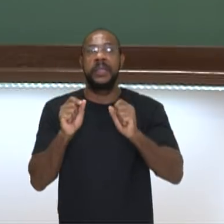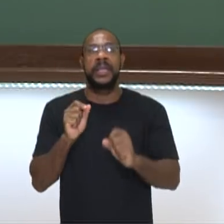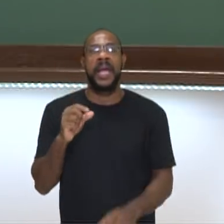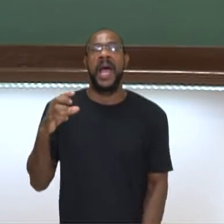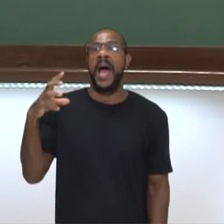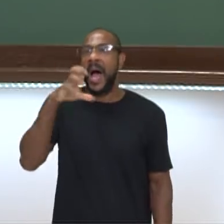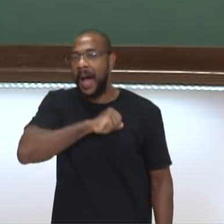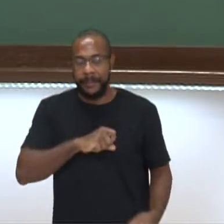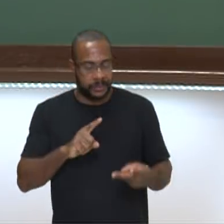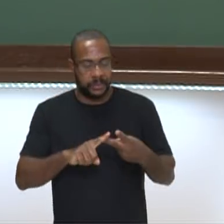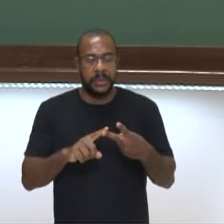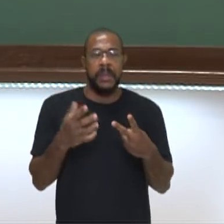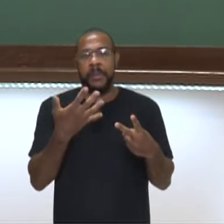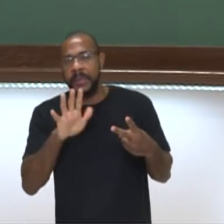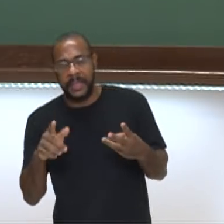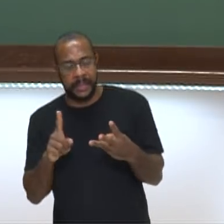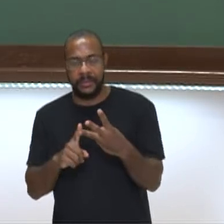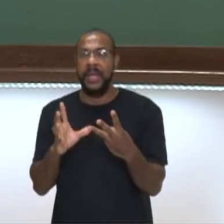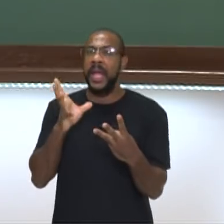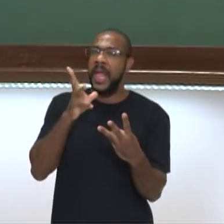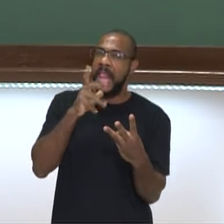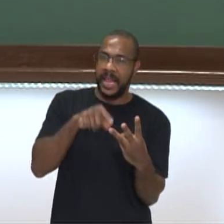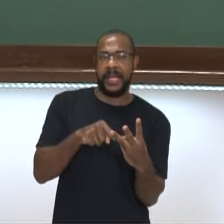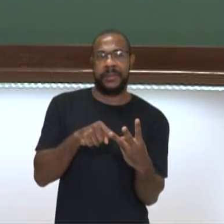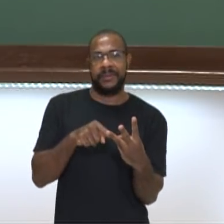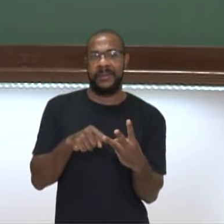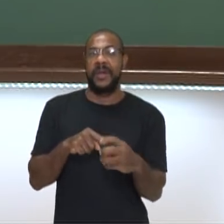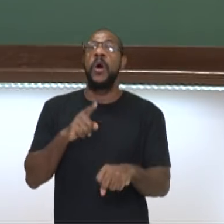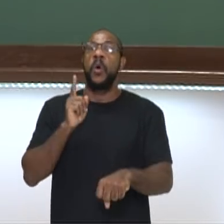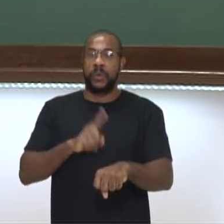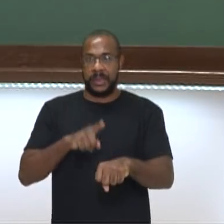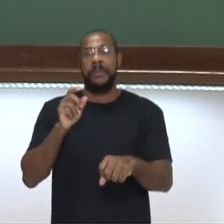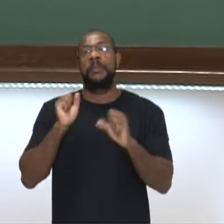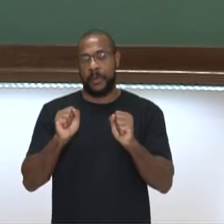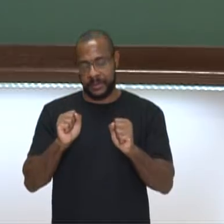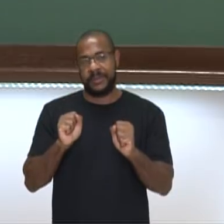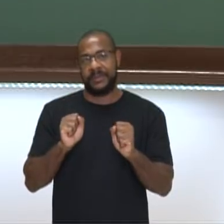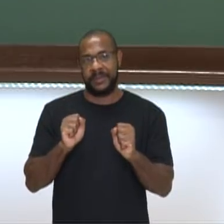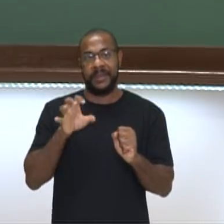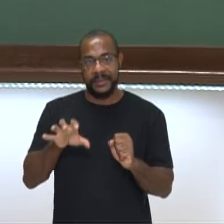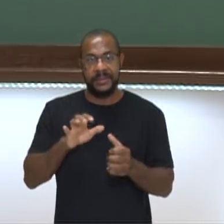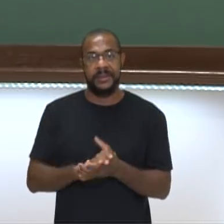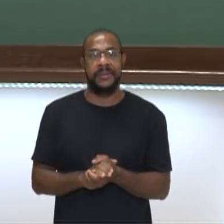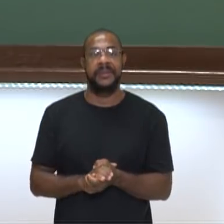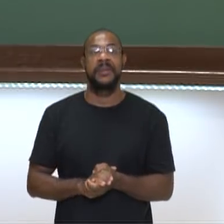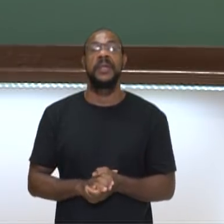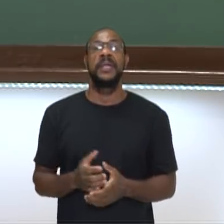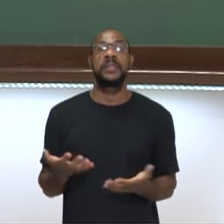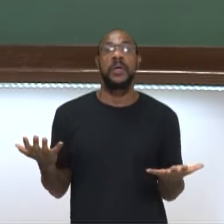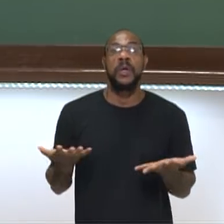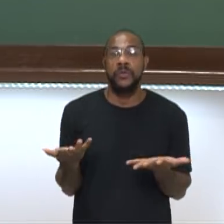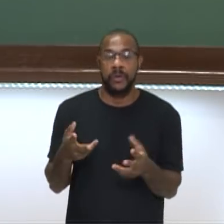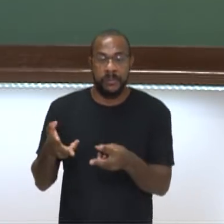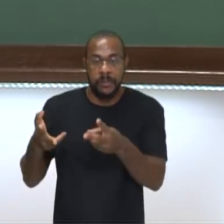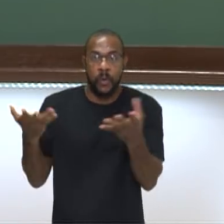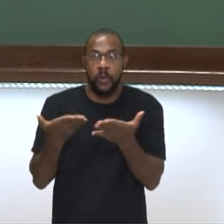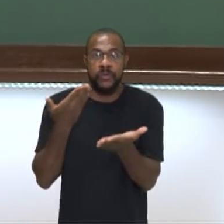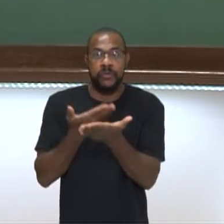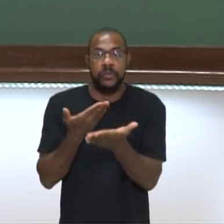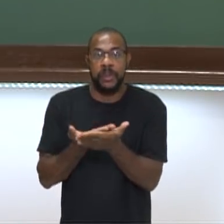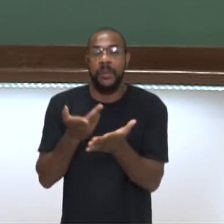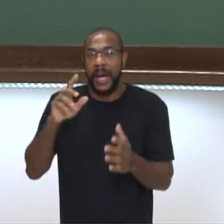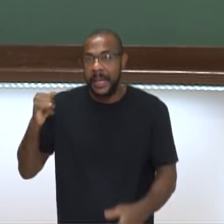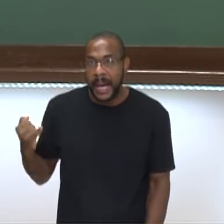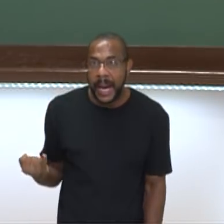hoje vimos aí a respeito desse elemento da dança, o tempo. Nós vimos a importância dele